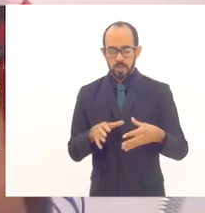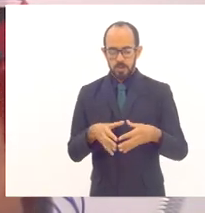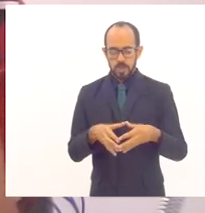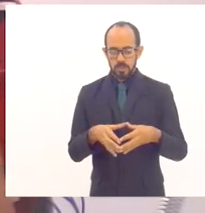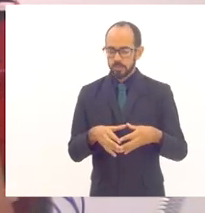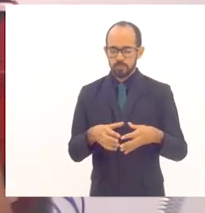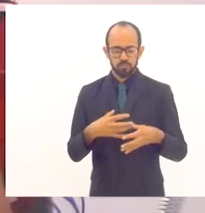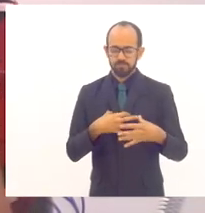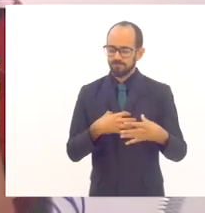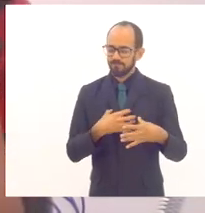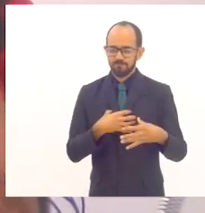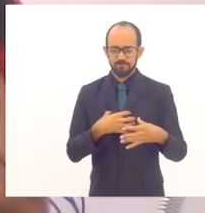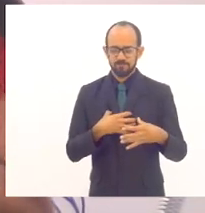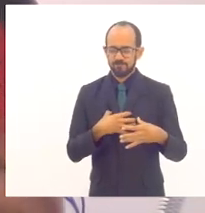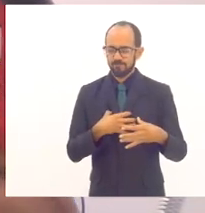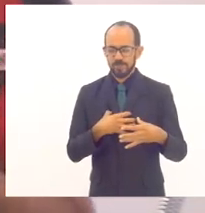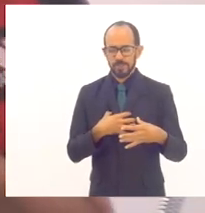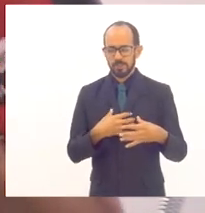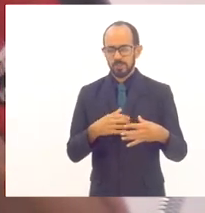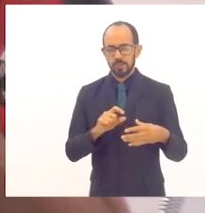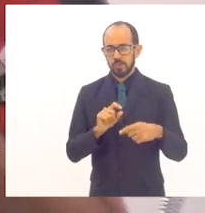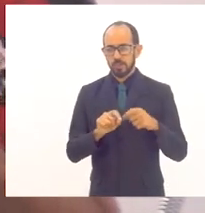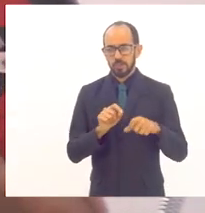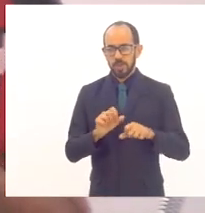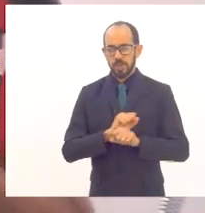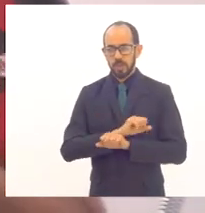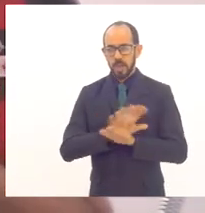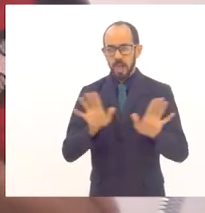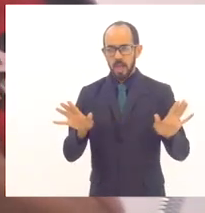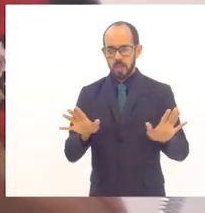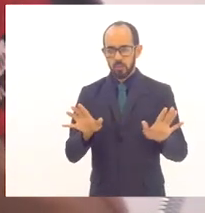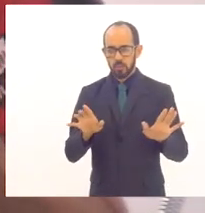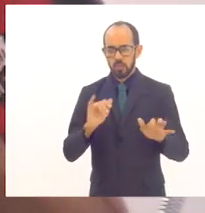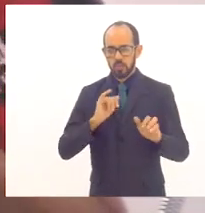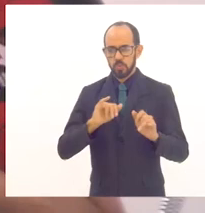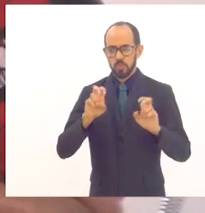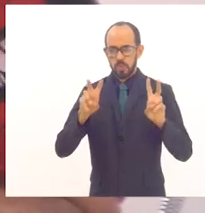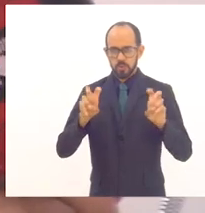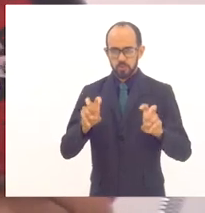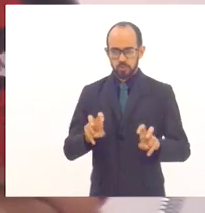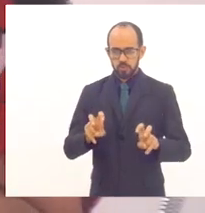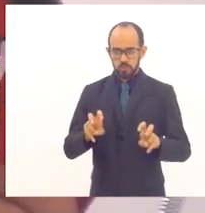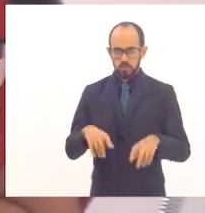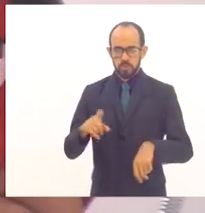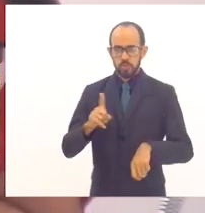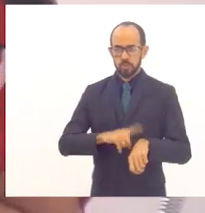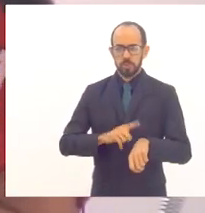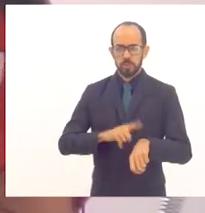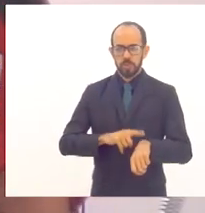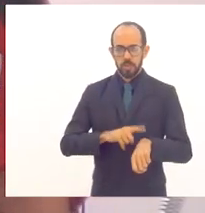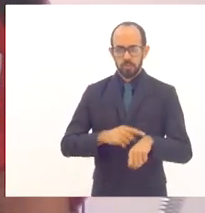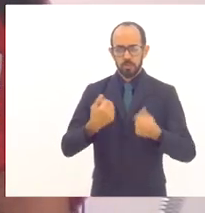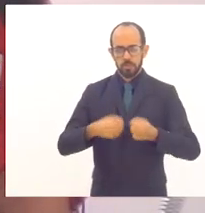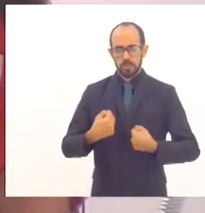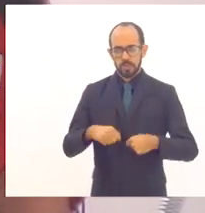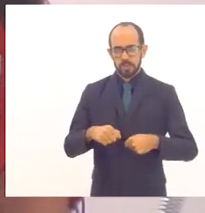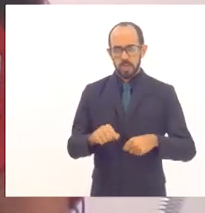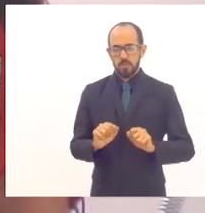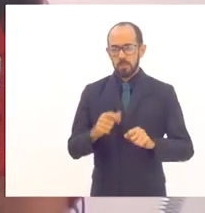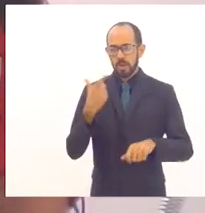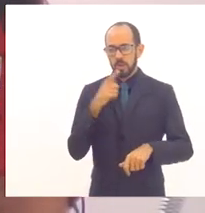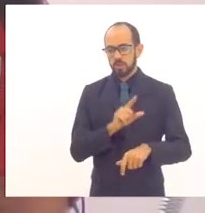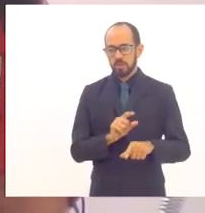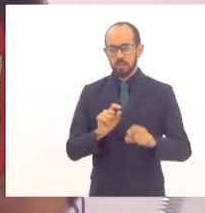sente devidamente esclarecida e com o tempo que teria que ter tido para